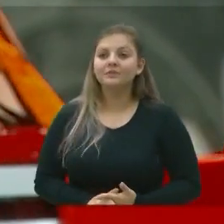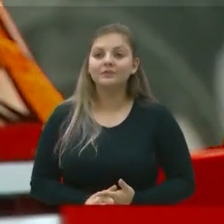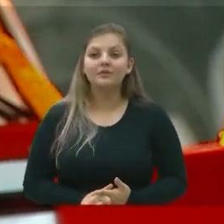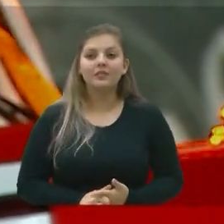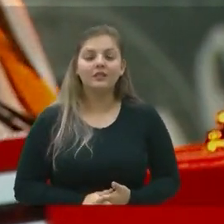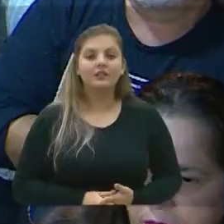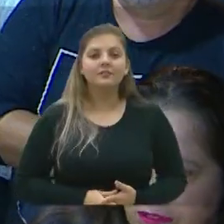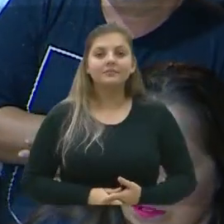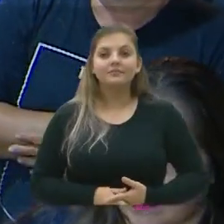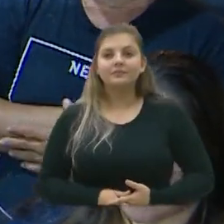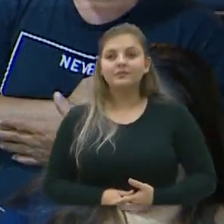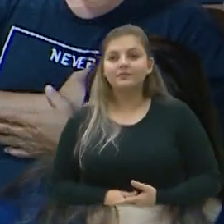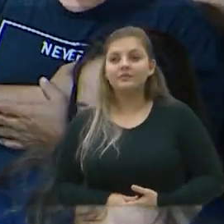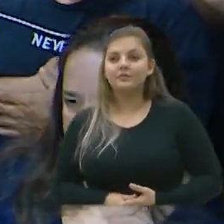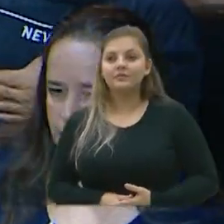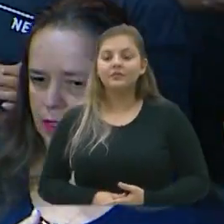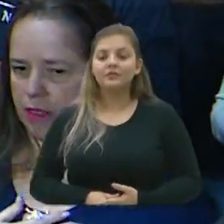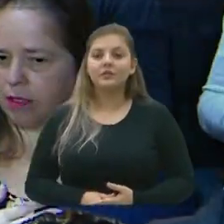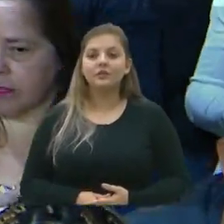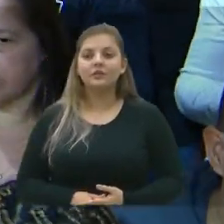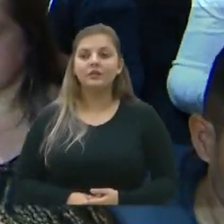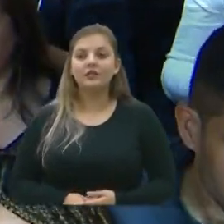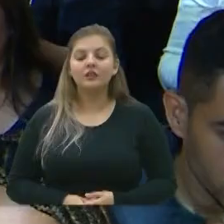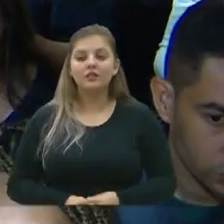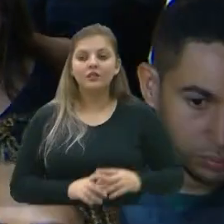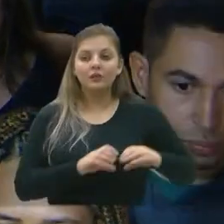Assim, ó, há um coração